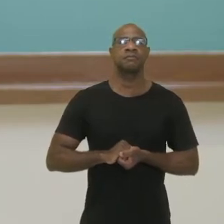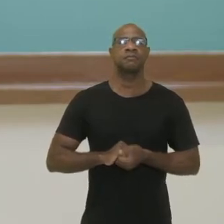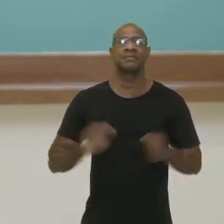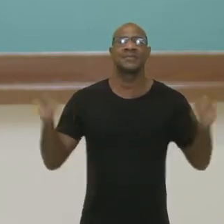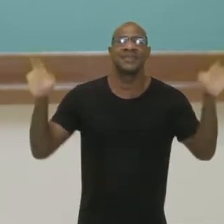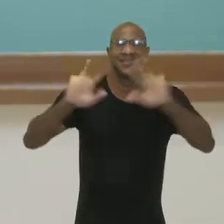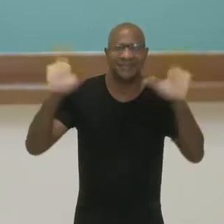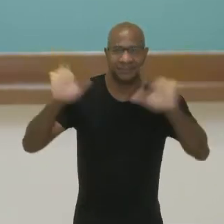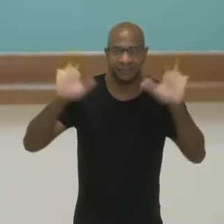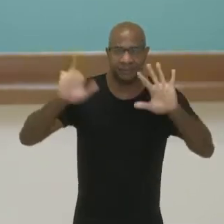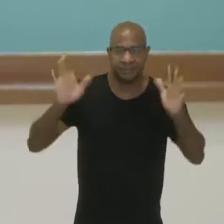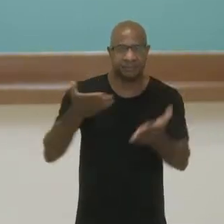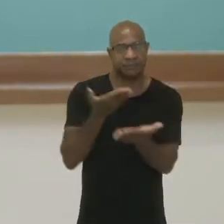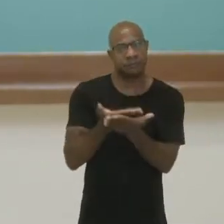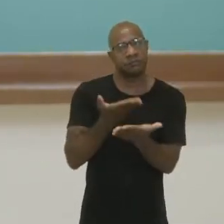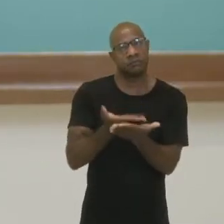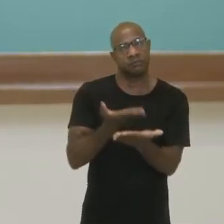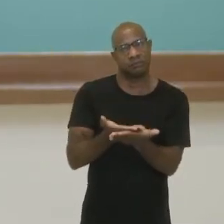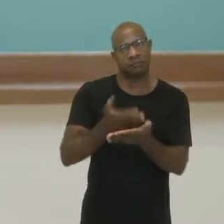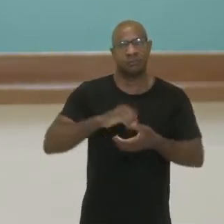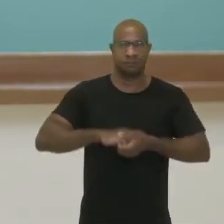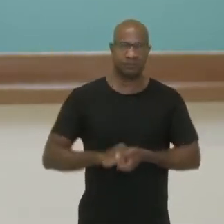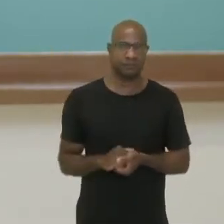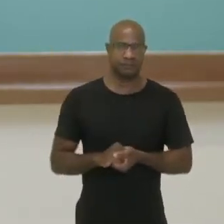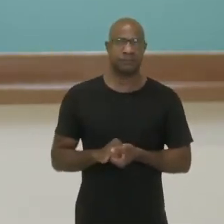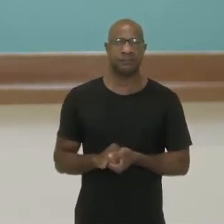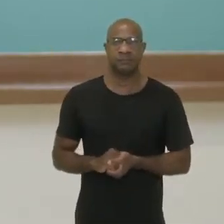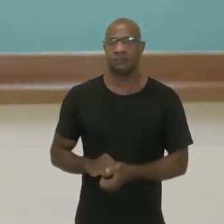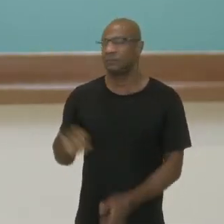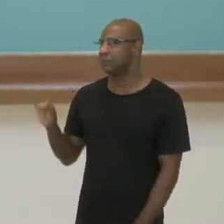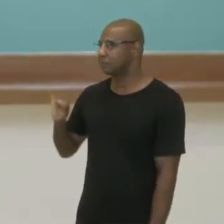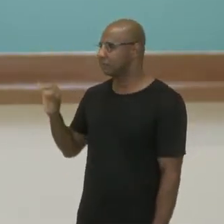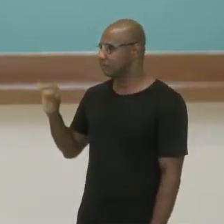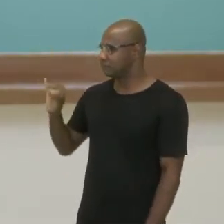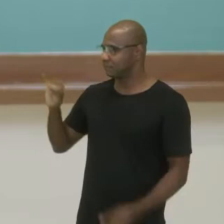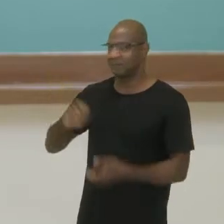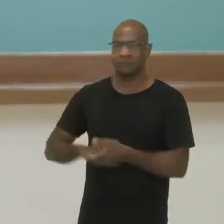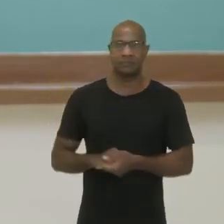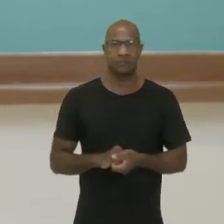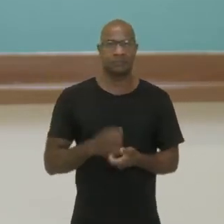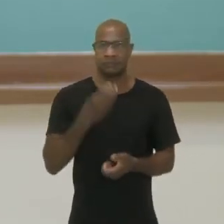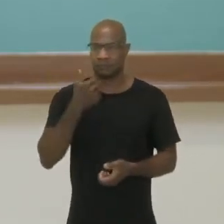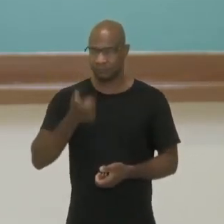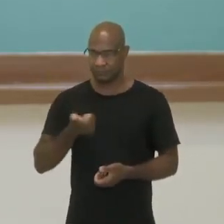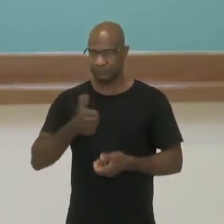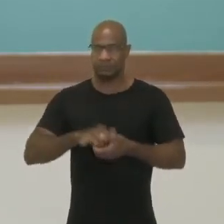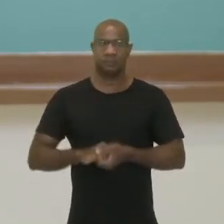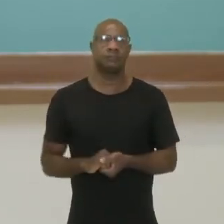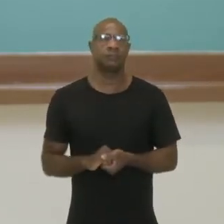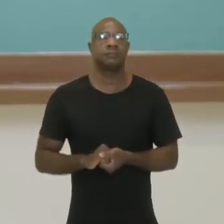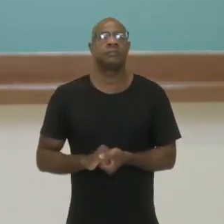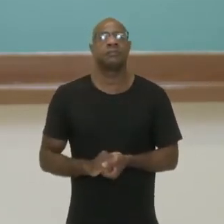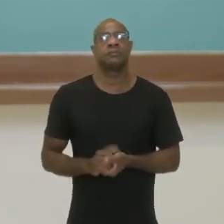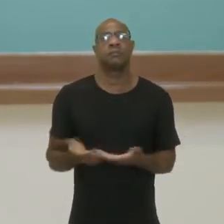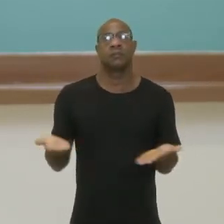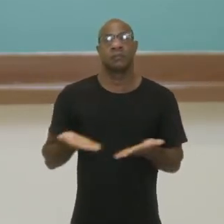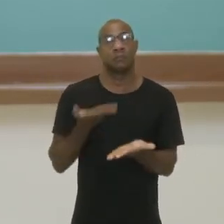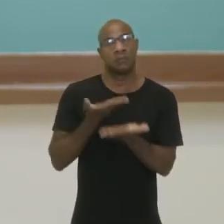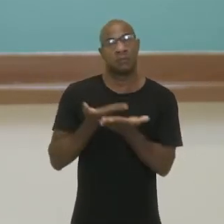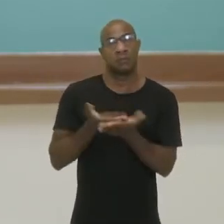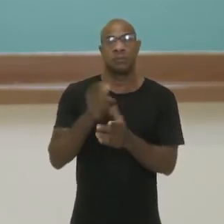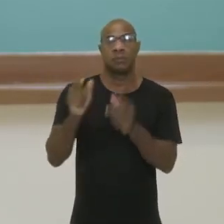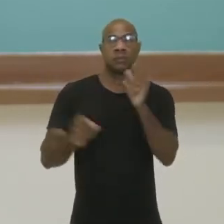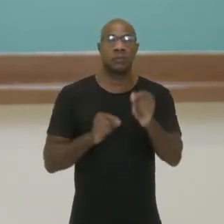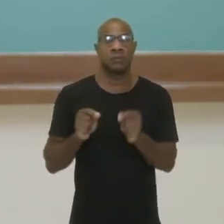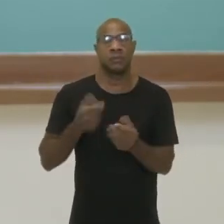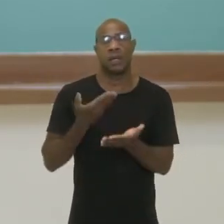Hola, estudiantes. Yo soy la professora Thaís. Hola, Val, como está? Muito bem. Vamos aí para a nossa aula de